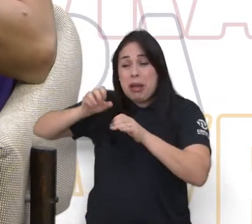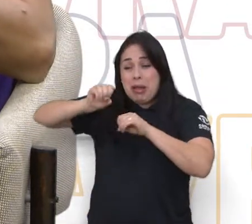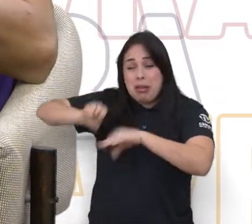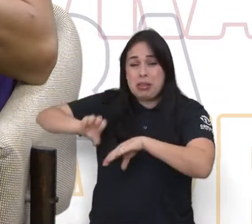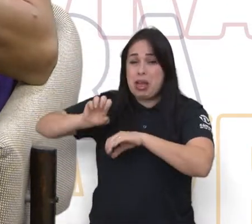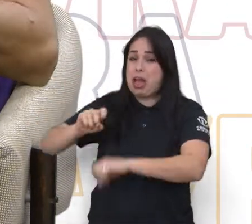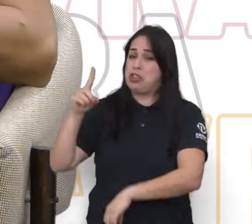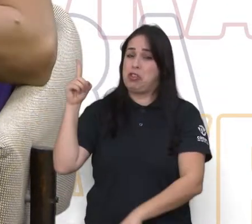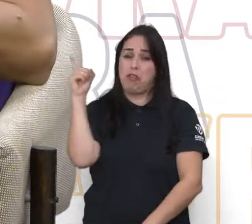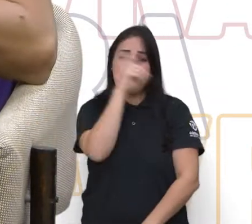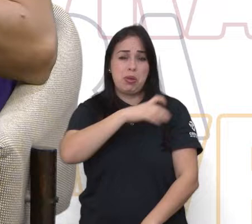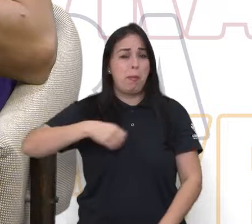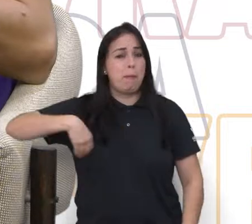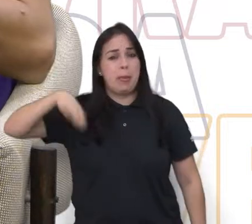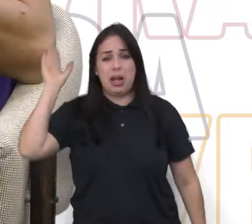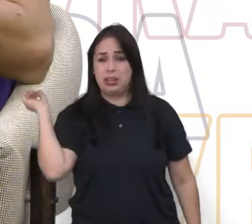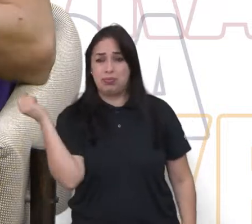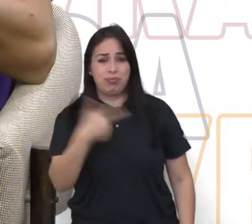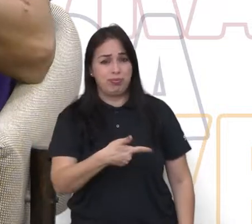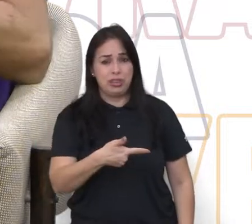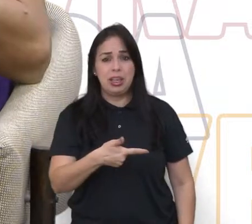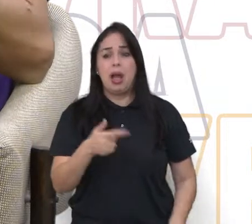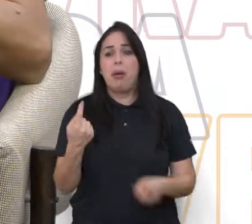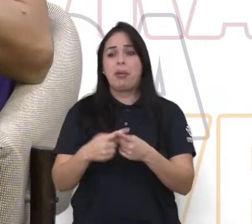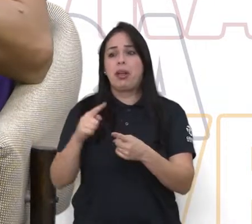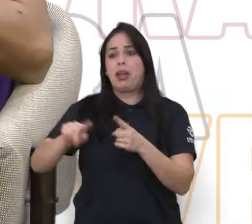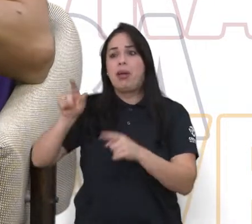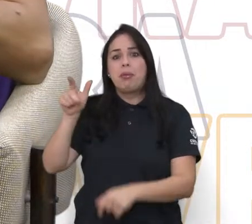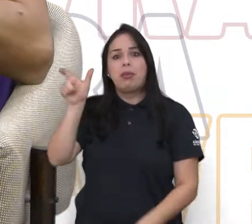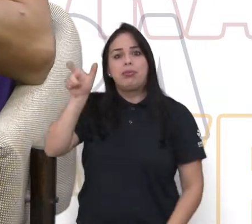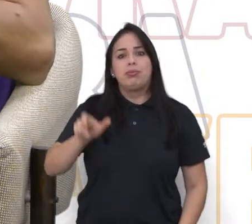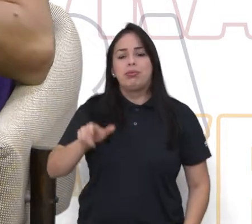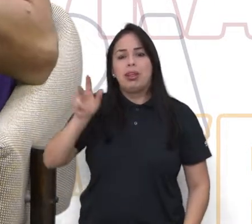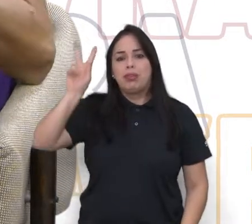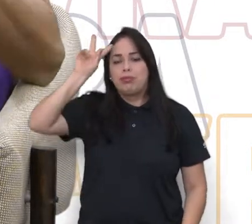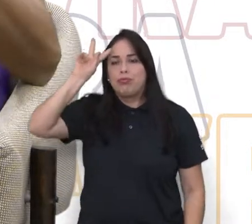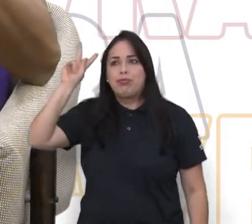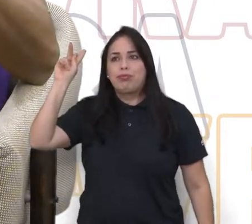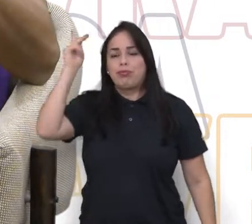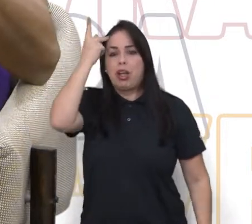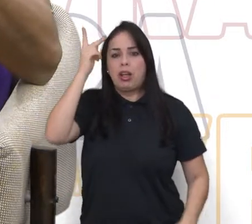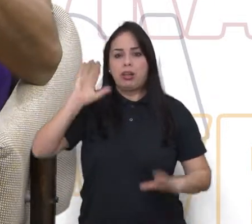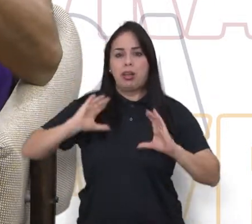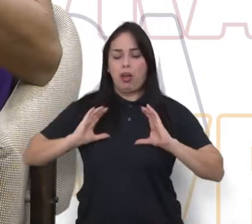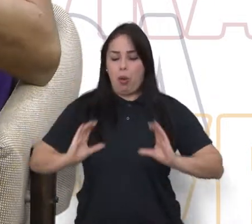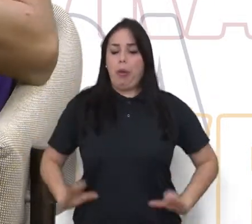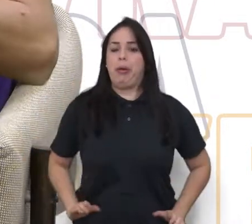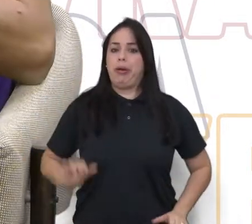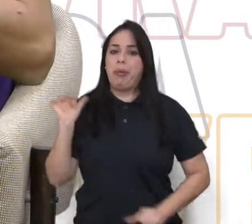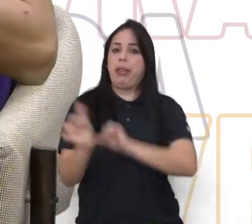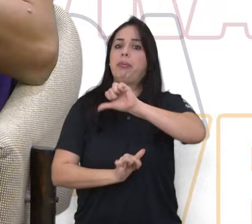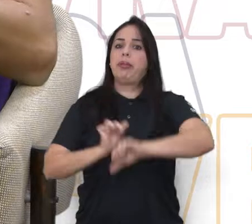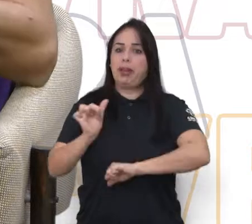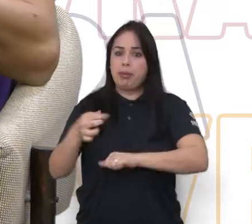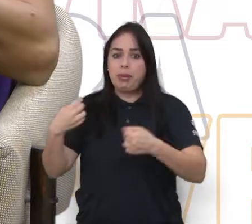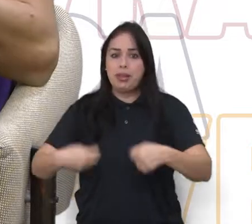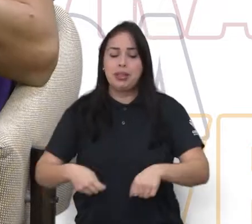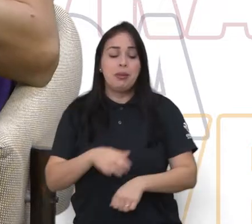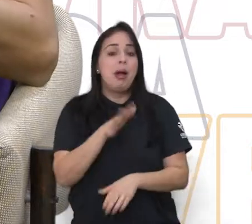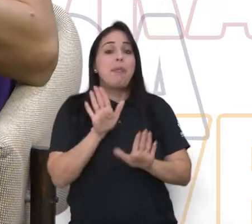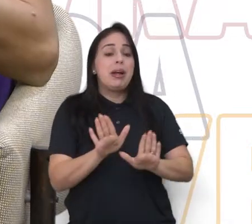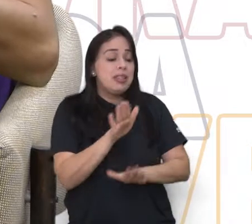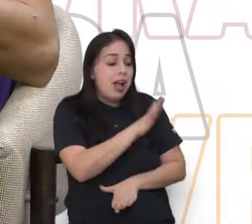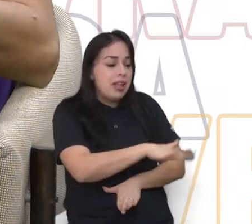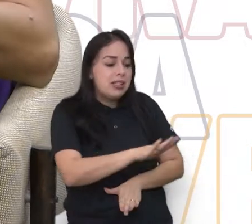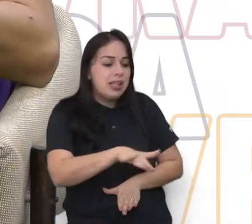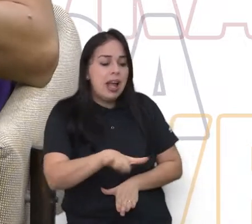contexto, é muito mais difícil, porque a pessoa vai ter que dar uma virada no seu comportamento, né? E a criança